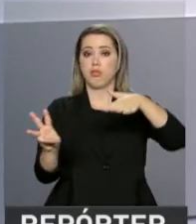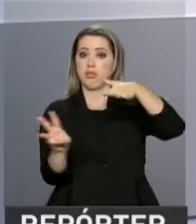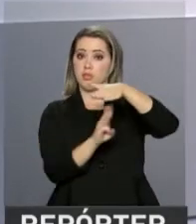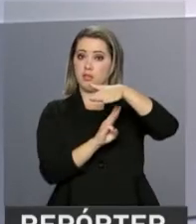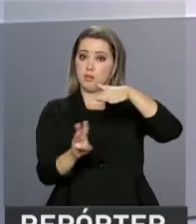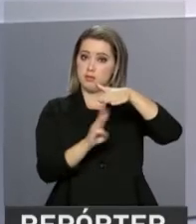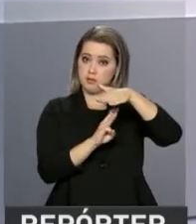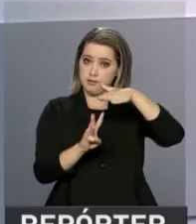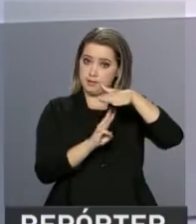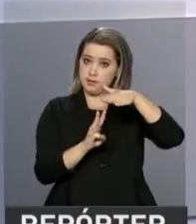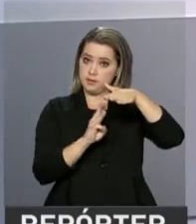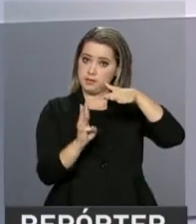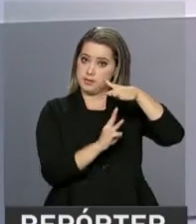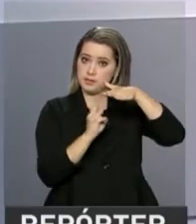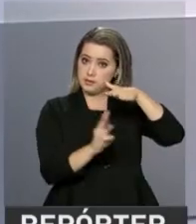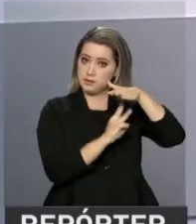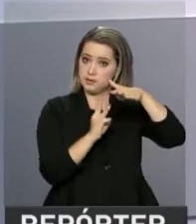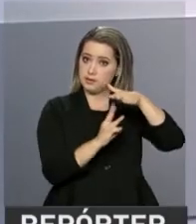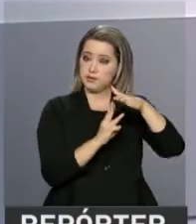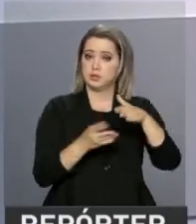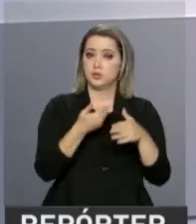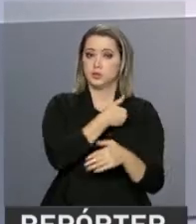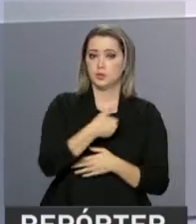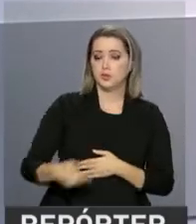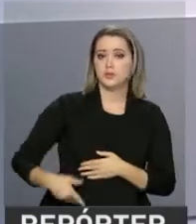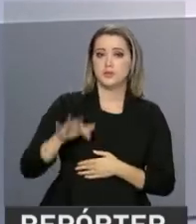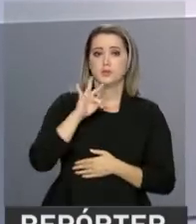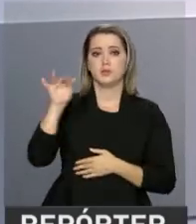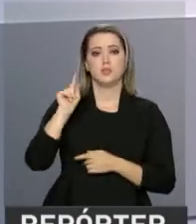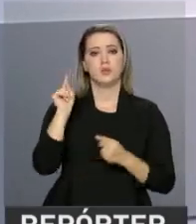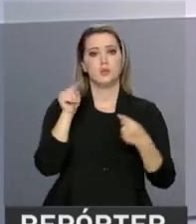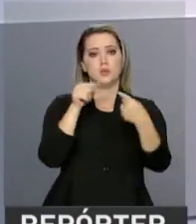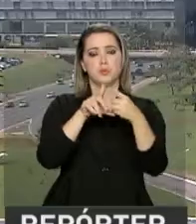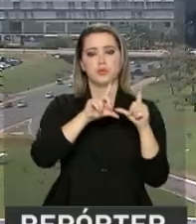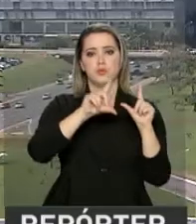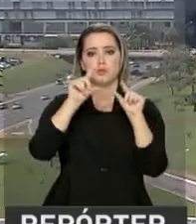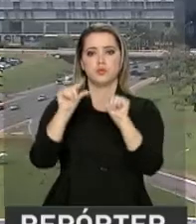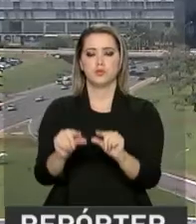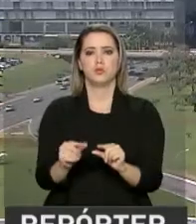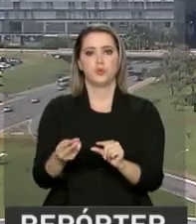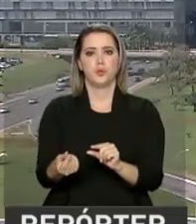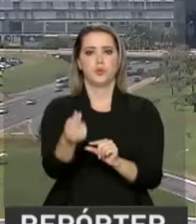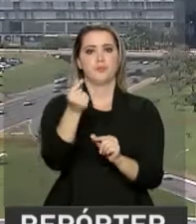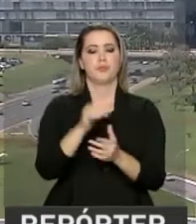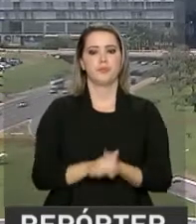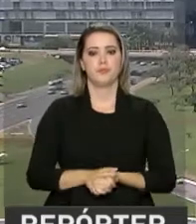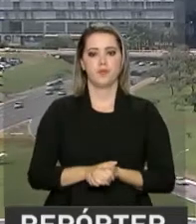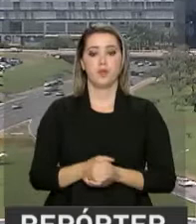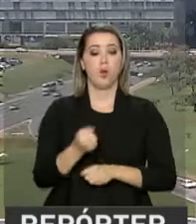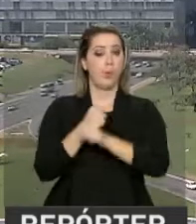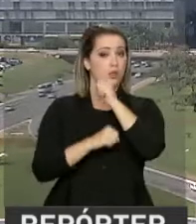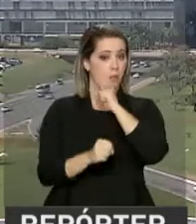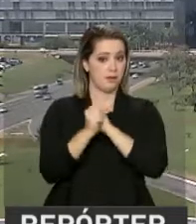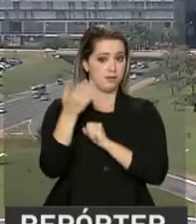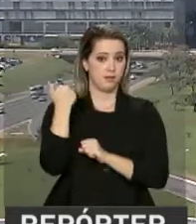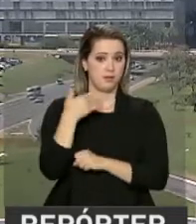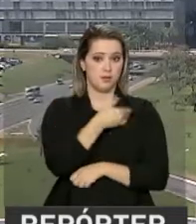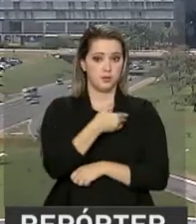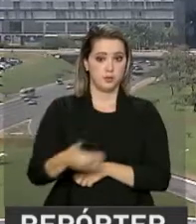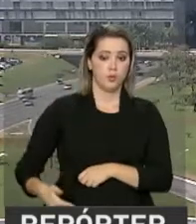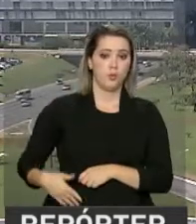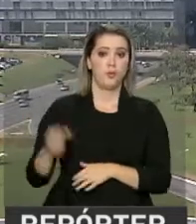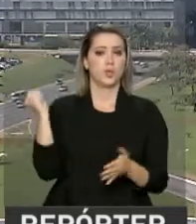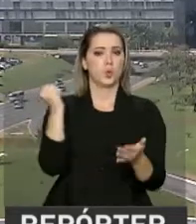custos e aumentar a produtividade no setor público só no ano passado o governo firmou